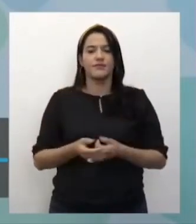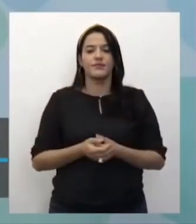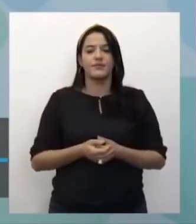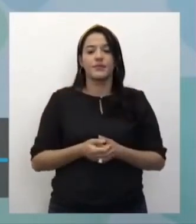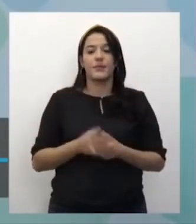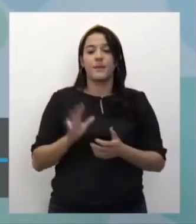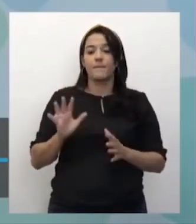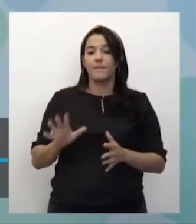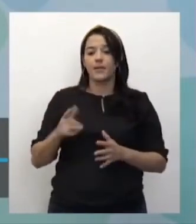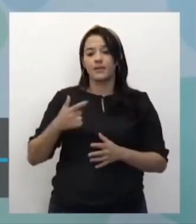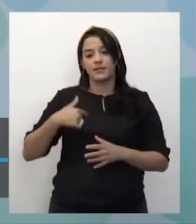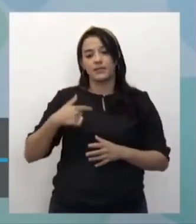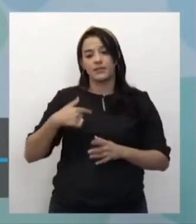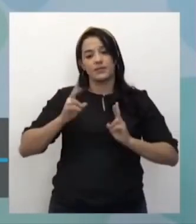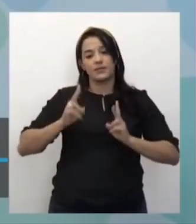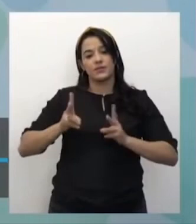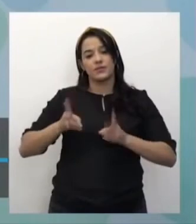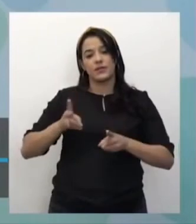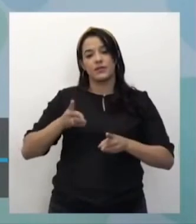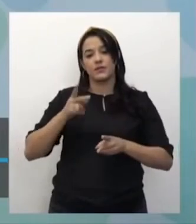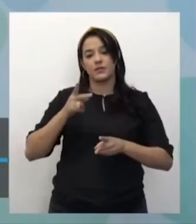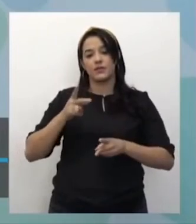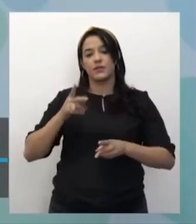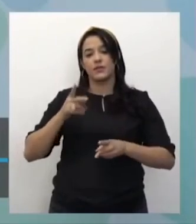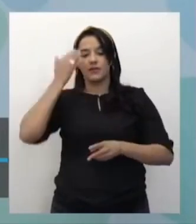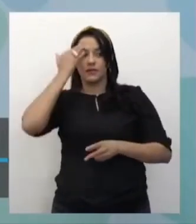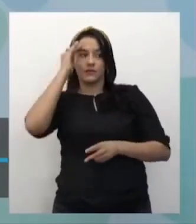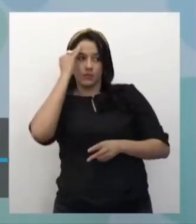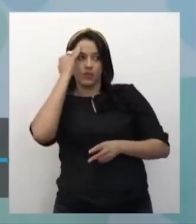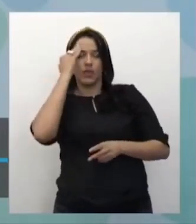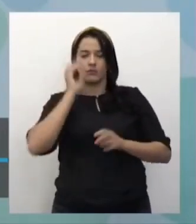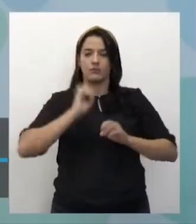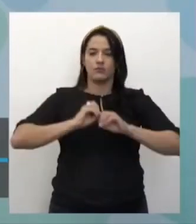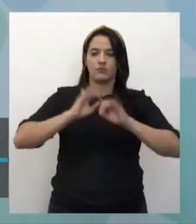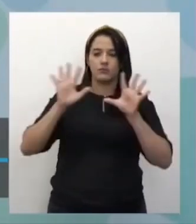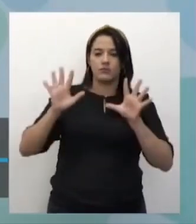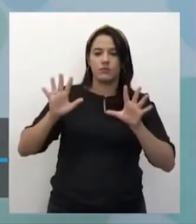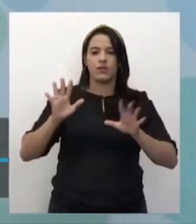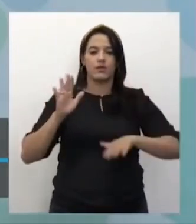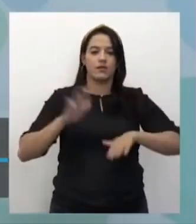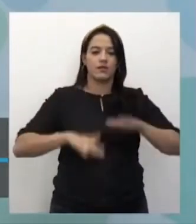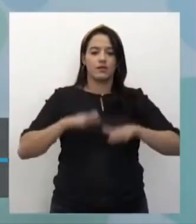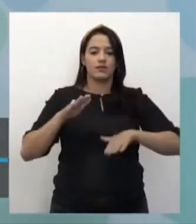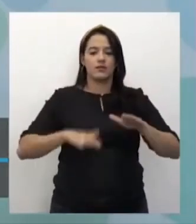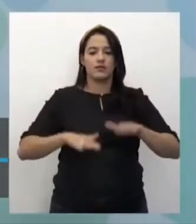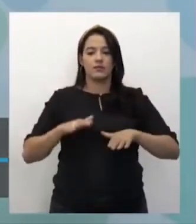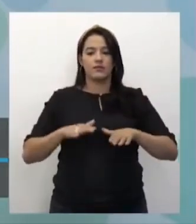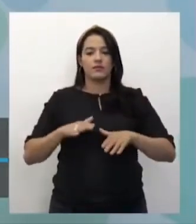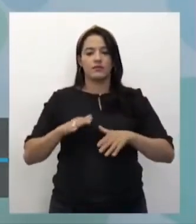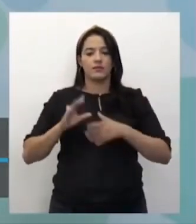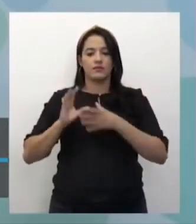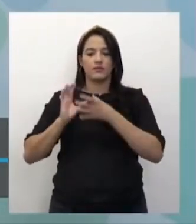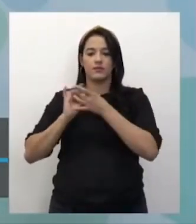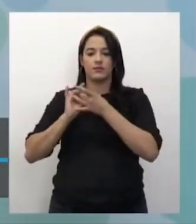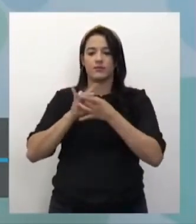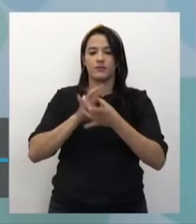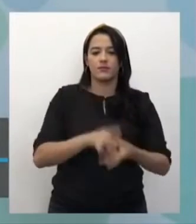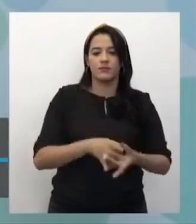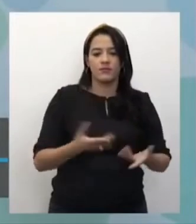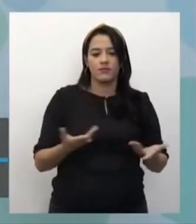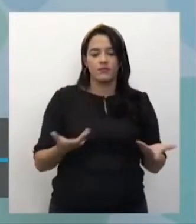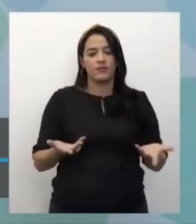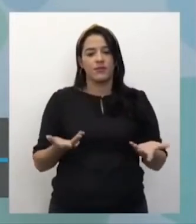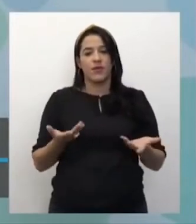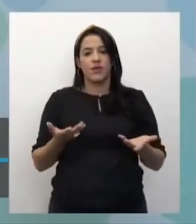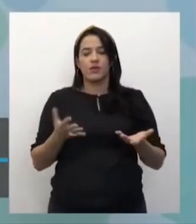sempre me fiz entender, assim, o que eu estou falando, sabe? E tem horas também que você está contextualizado